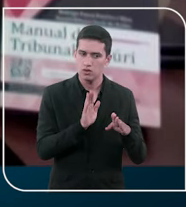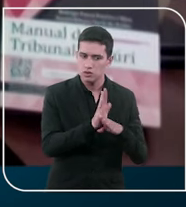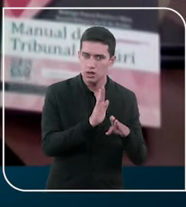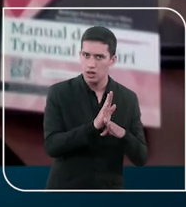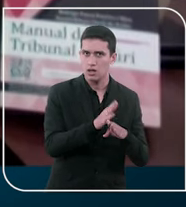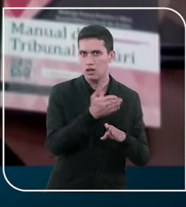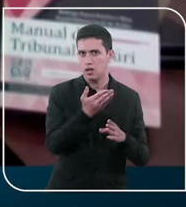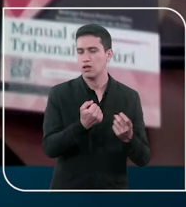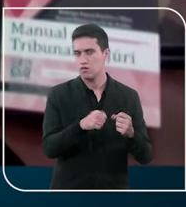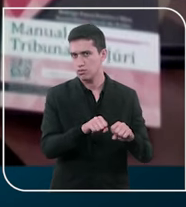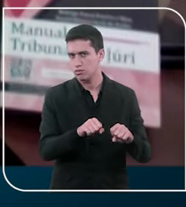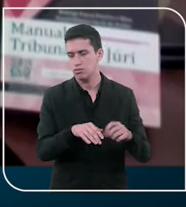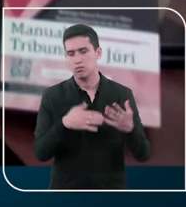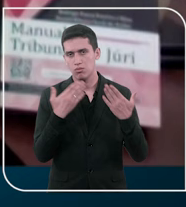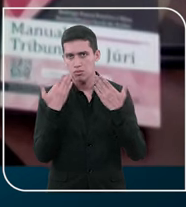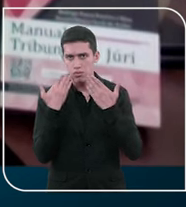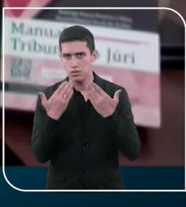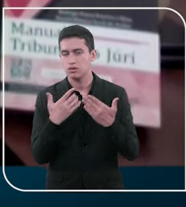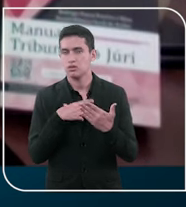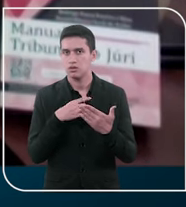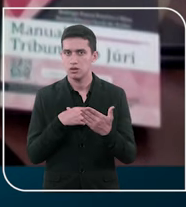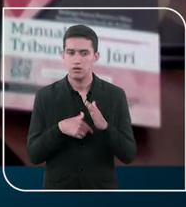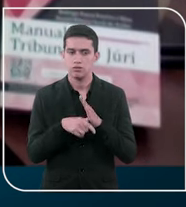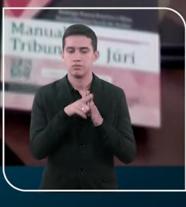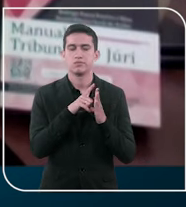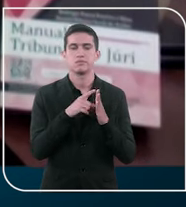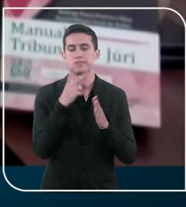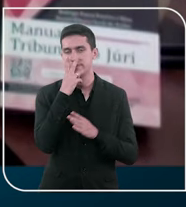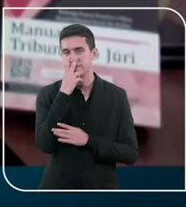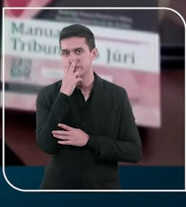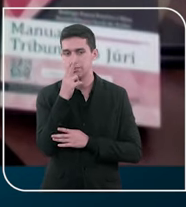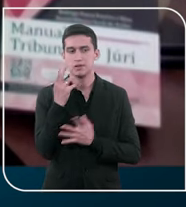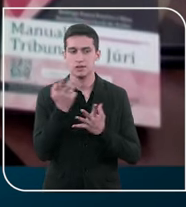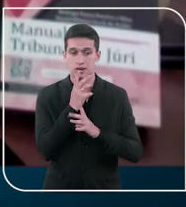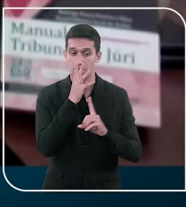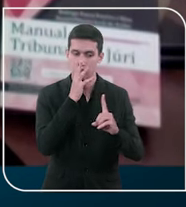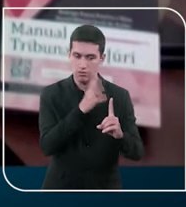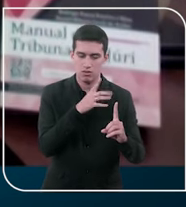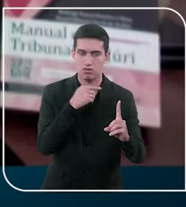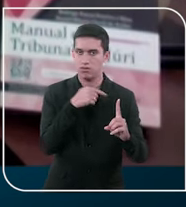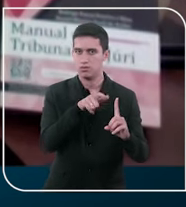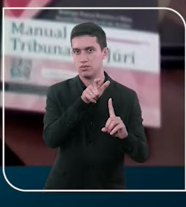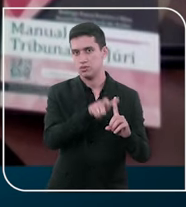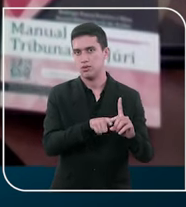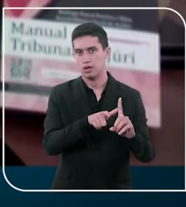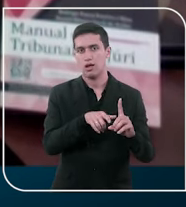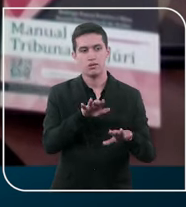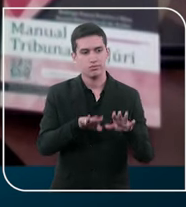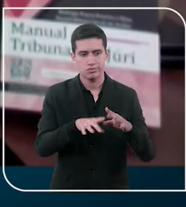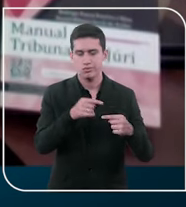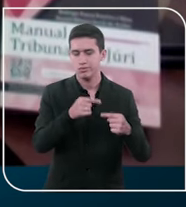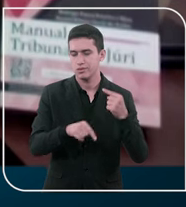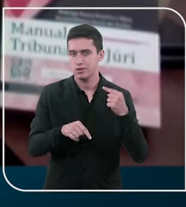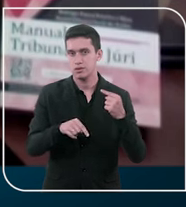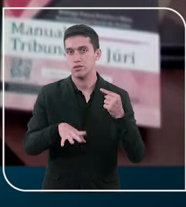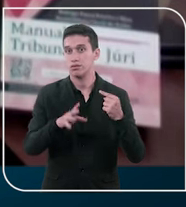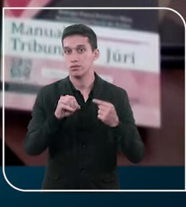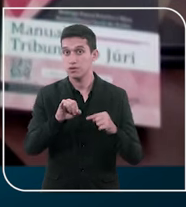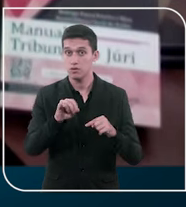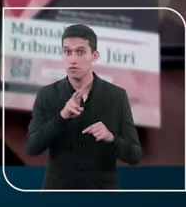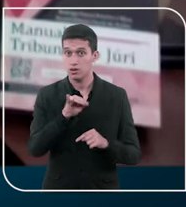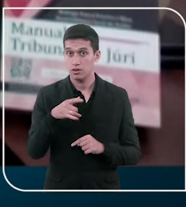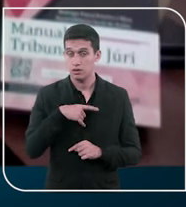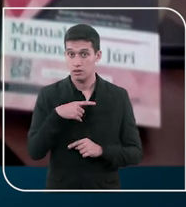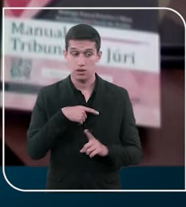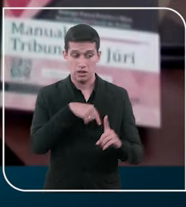tolher a defesa, obviamente que está demonstrando uma predisposição para a acusação que é de todo incompatível, né?